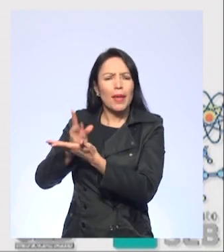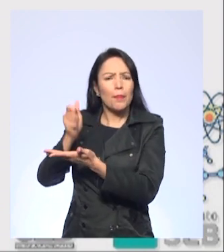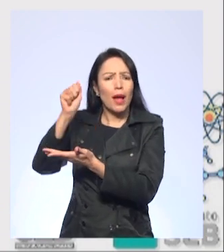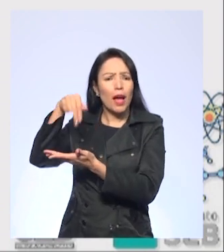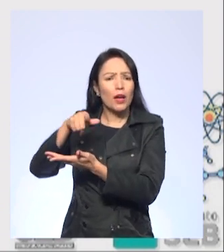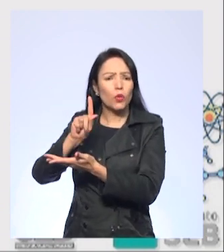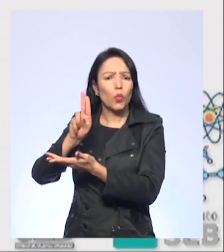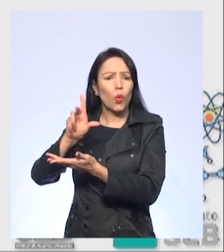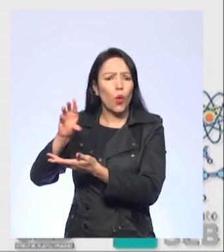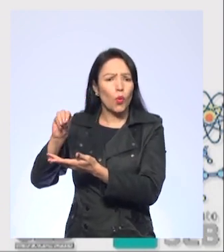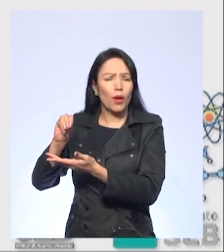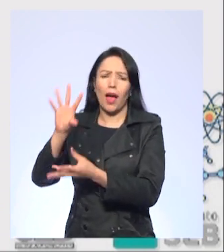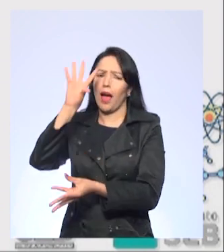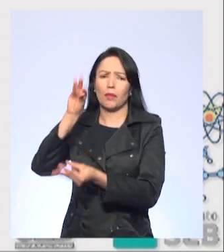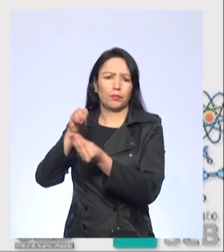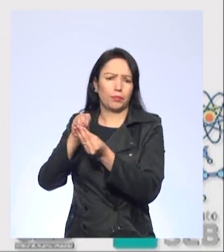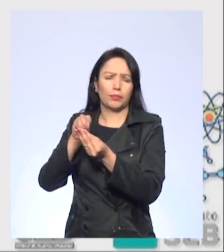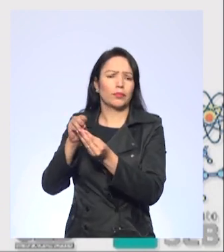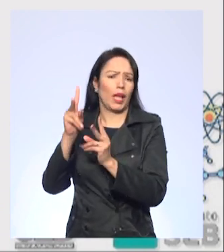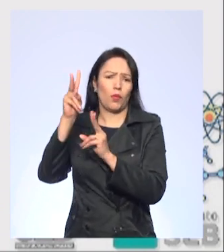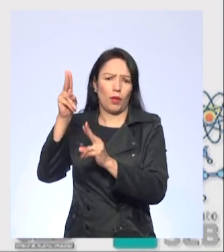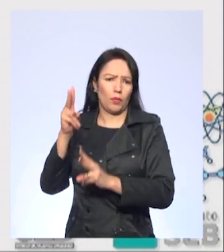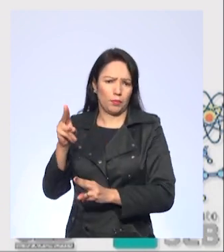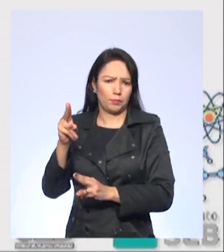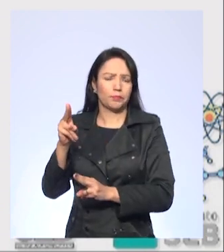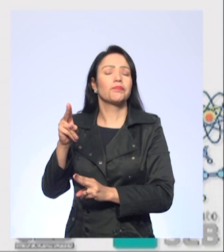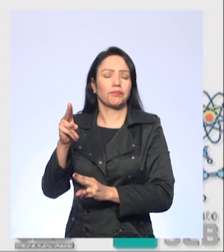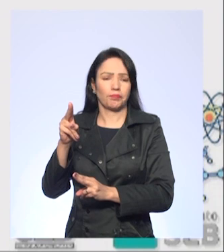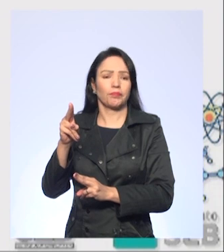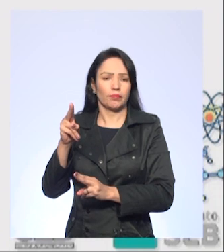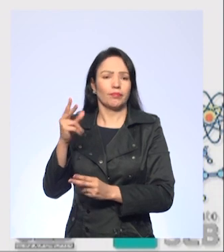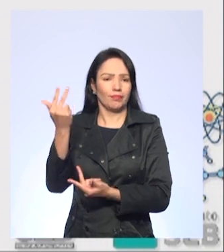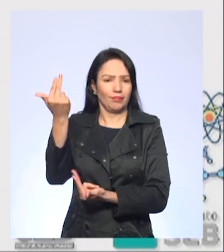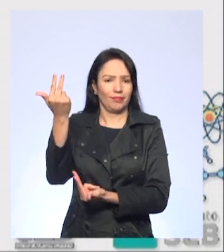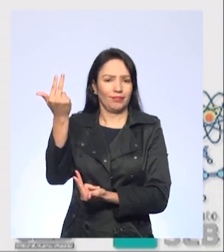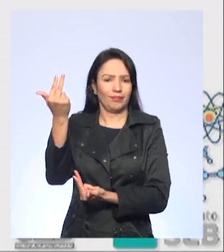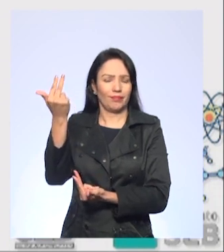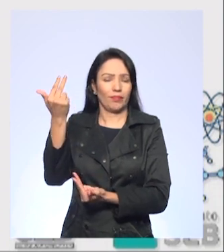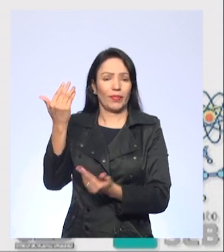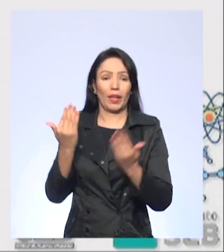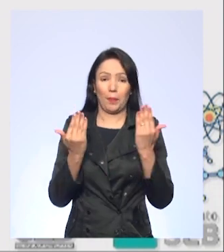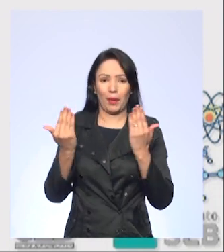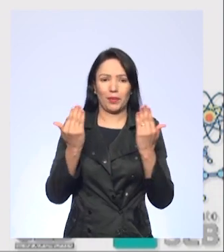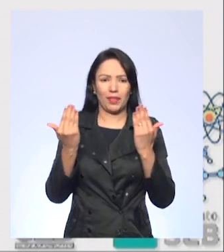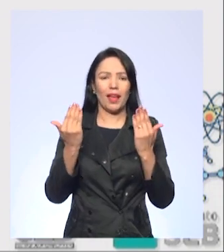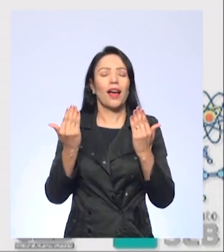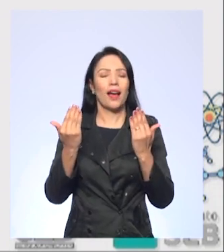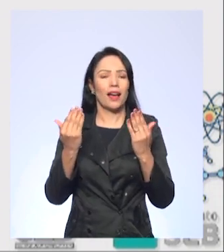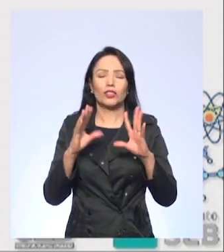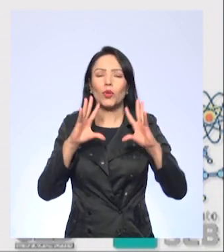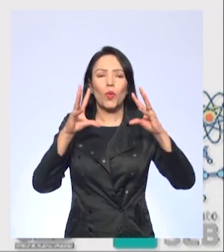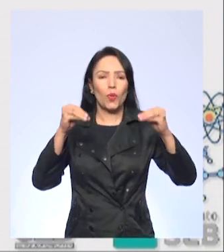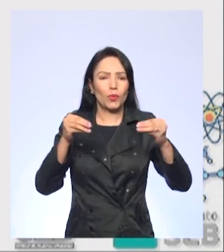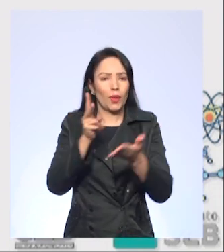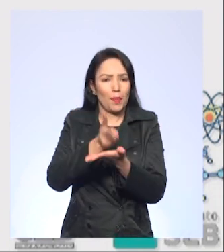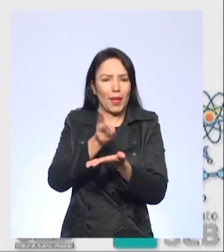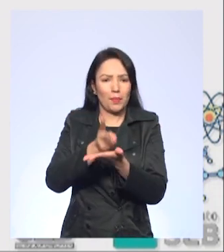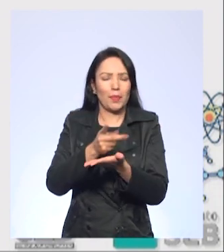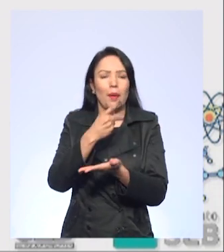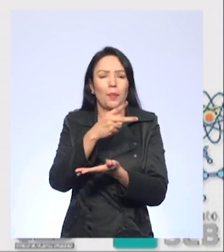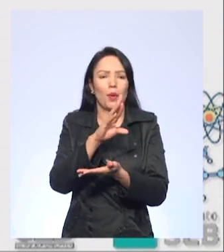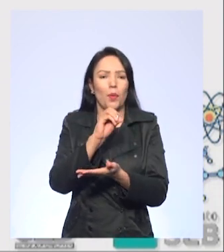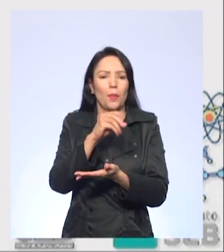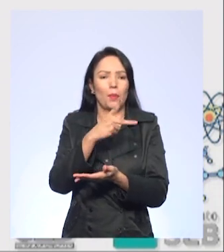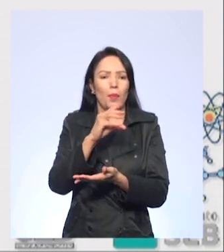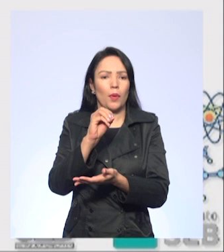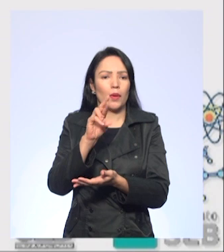comum, eu já posso falar que eles são semelhantes. Ângulos iguais, lados proporcionais, todos na mesma proporção. Agora eu